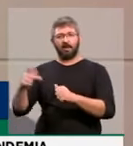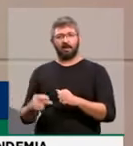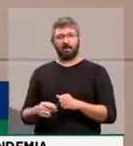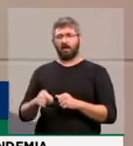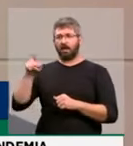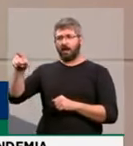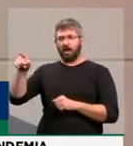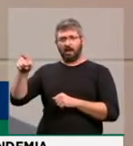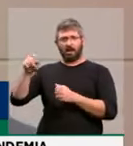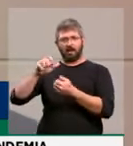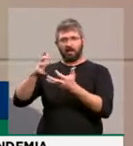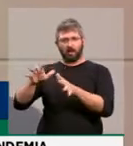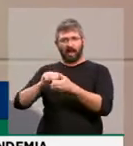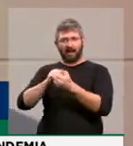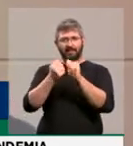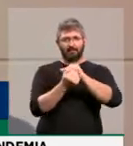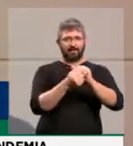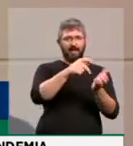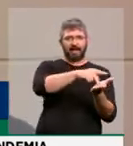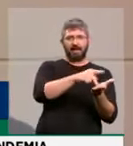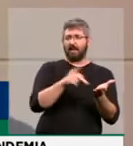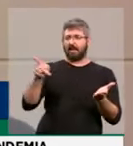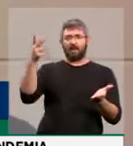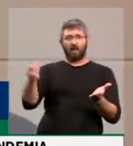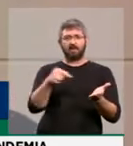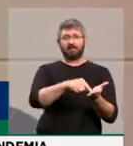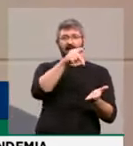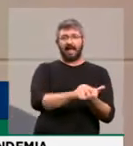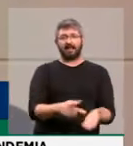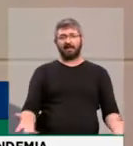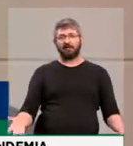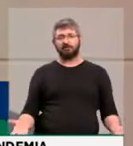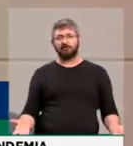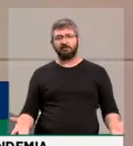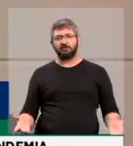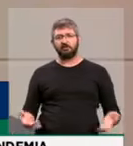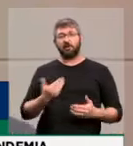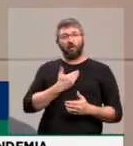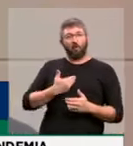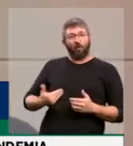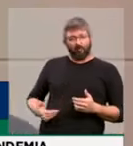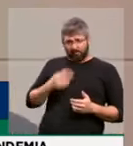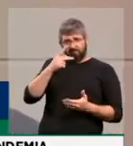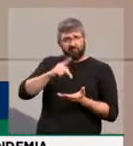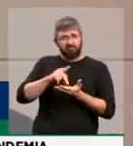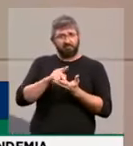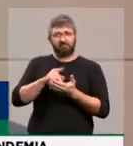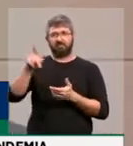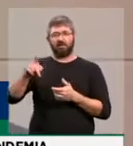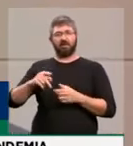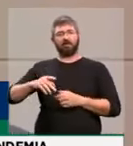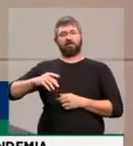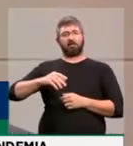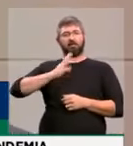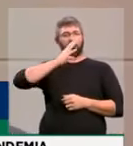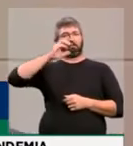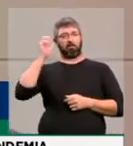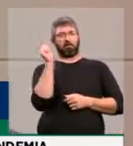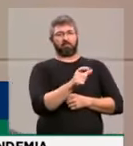se adaptar ele à realidade. Ele não se rende à realidade, não é? Então é um governo que, no fundo,